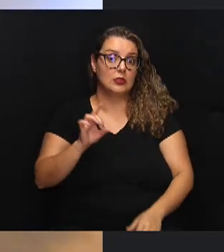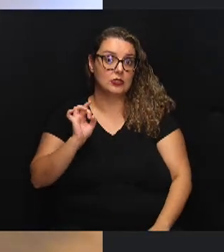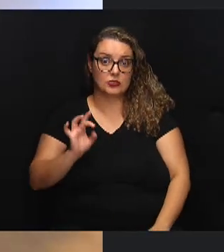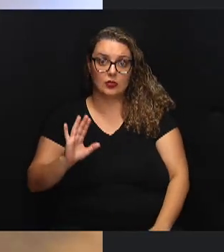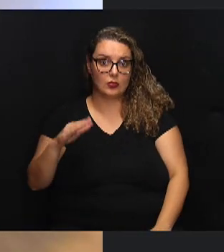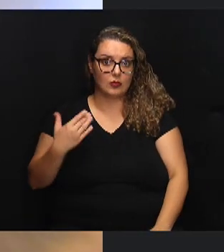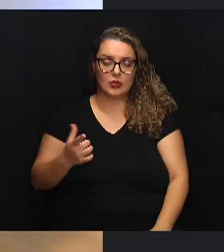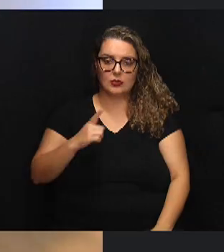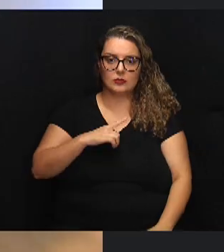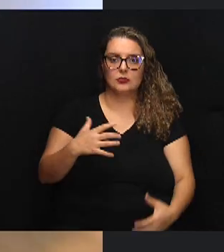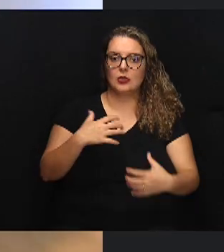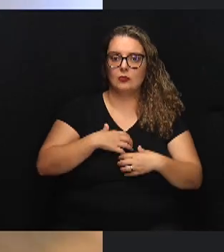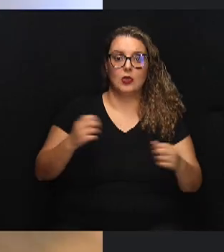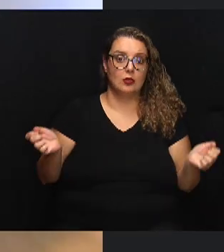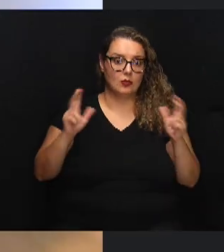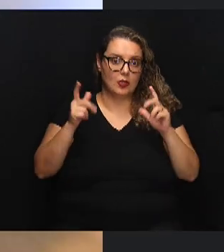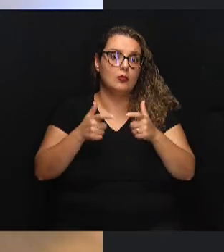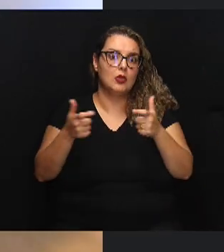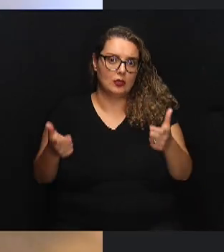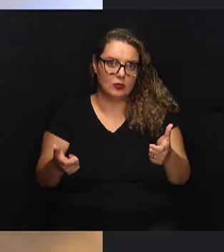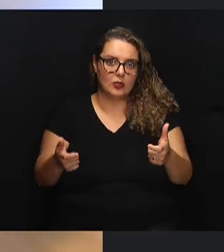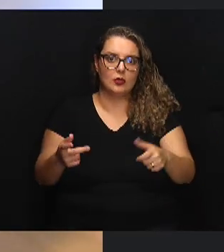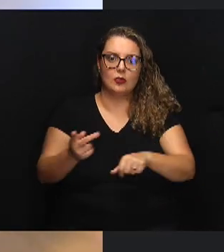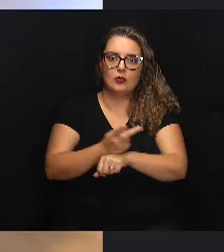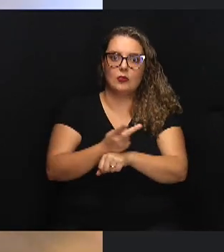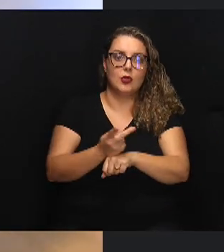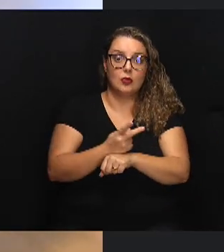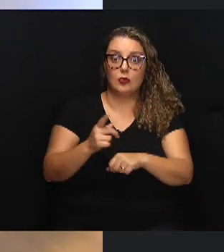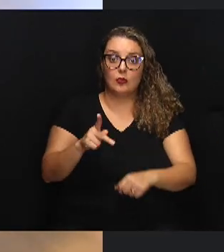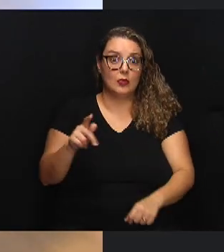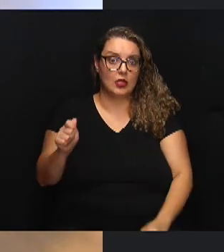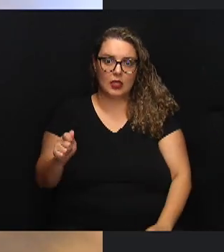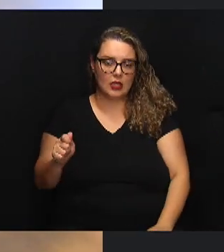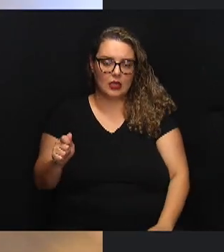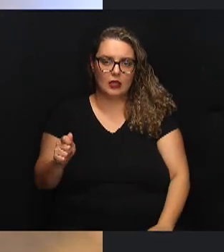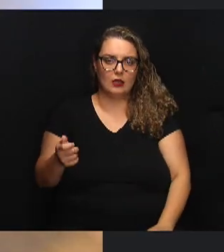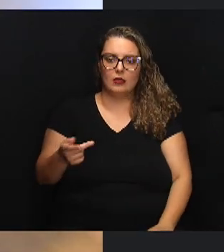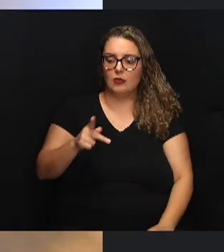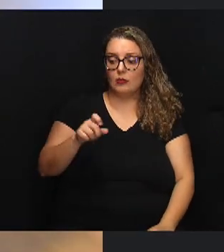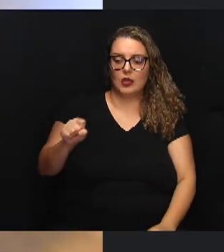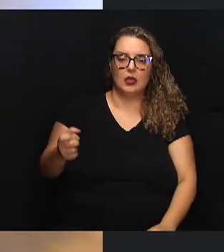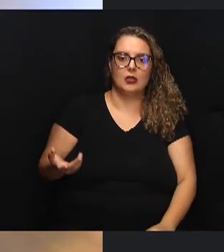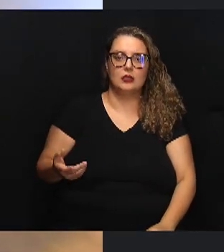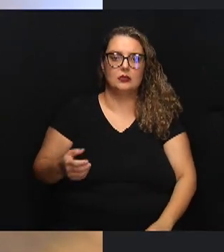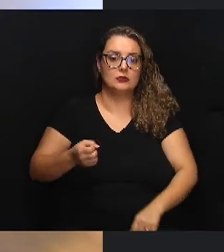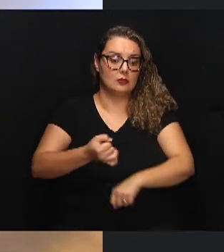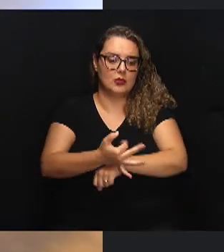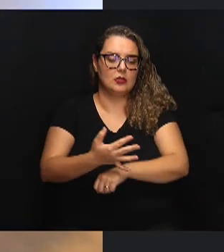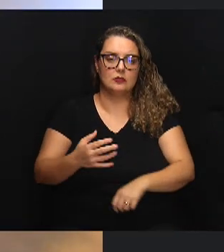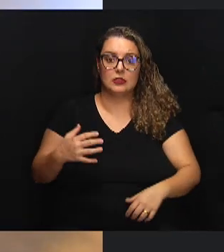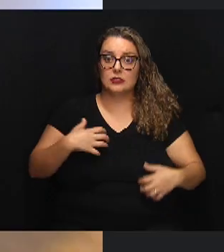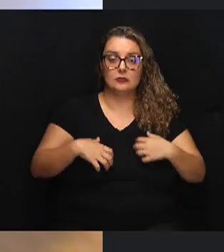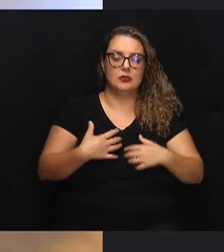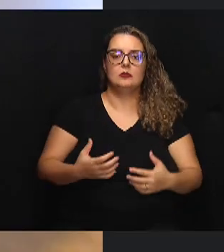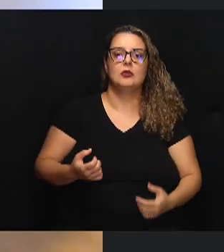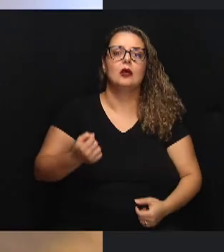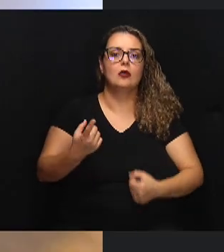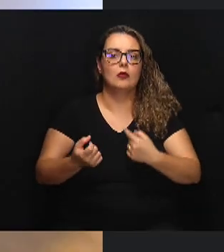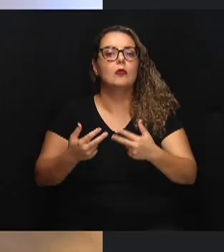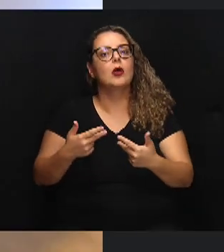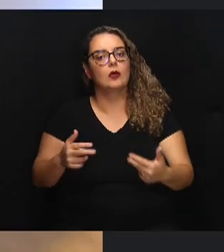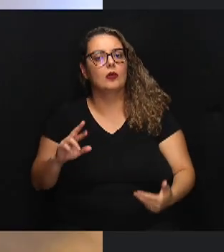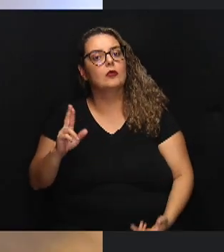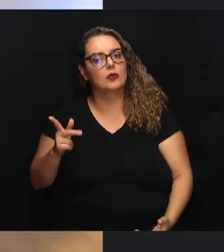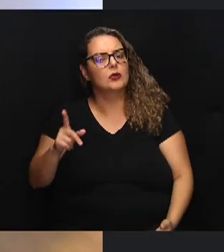um sintoma de alerta maior, né, que a gente procura um pronto-socorro no meio da madrugada desesperado, mas sim quando a gente vê que tem alguma coisa diferente